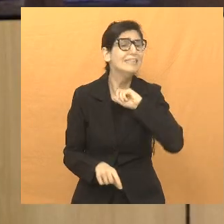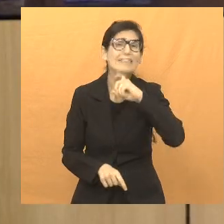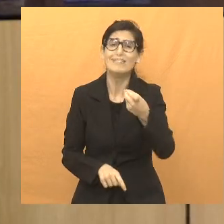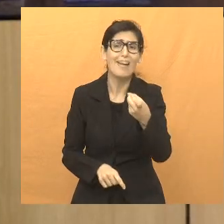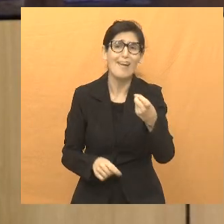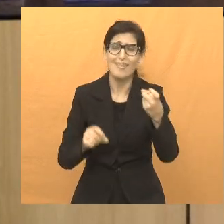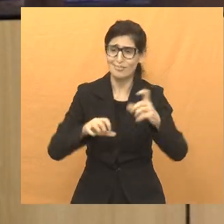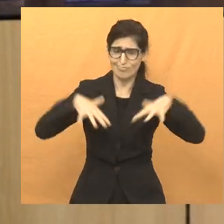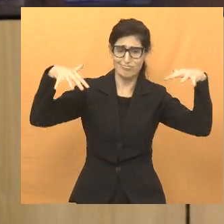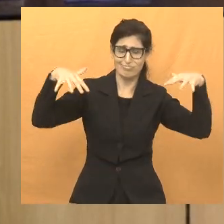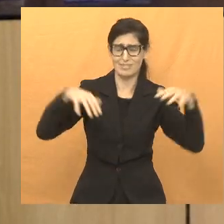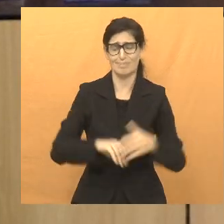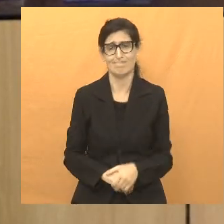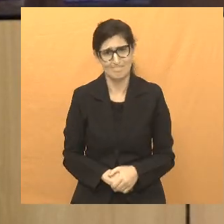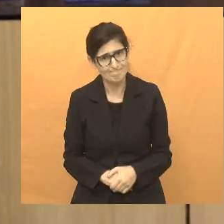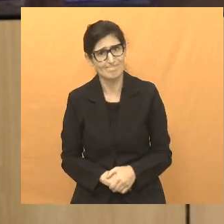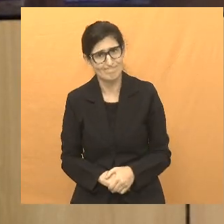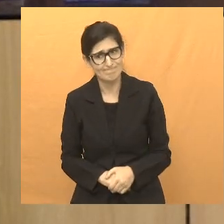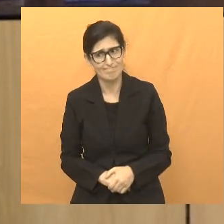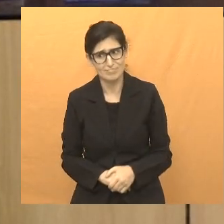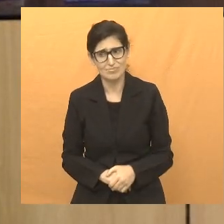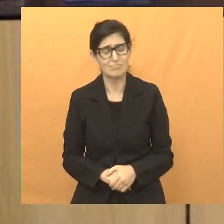que votar não é transferir